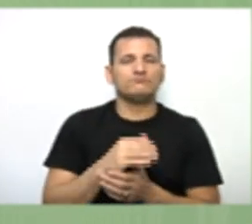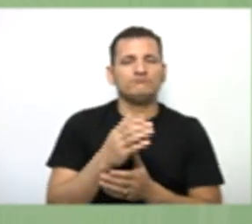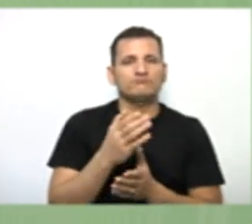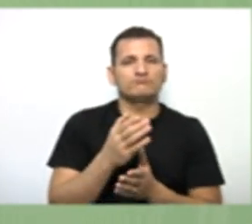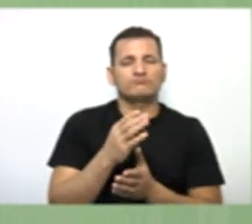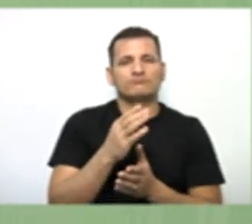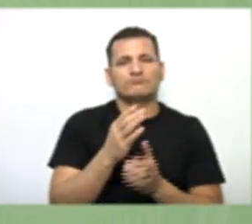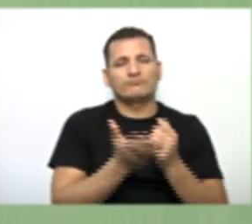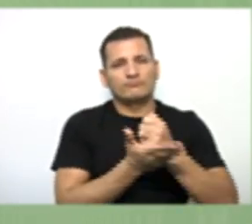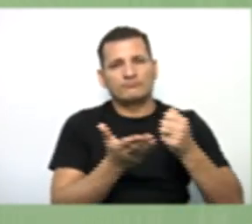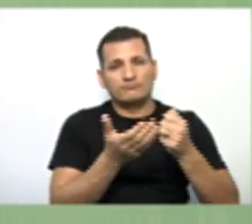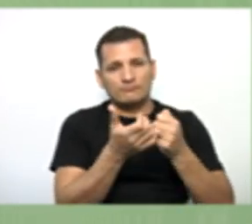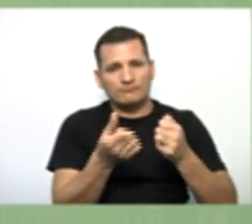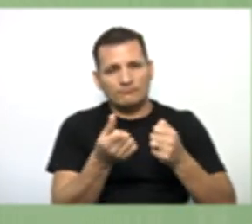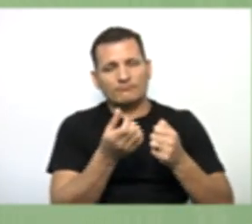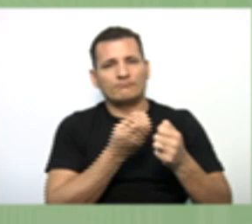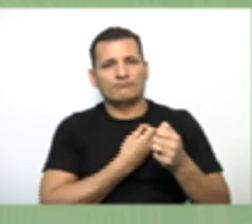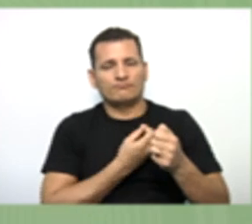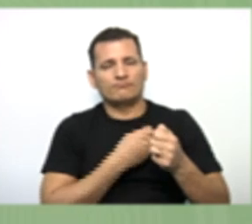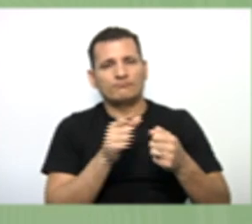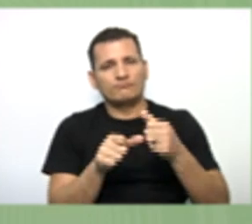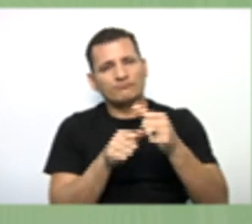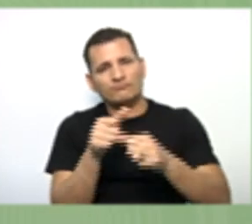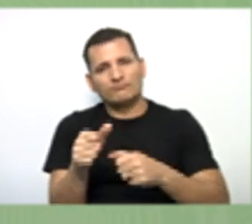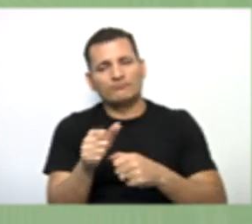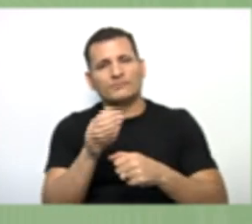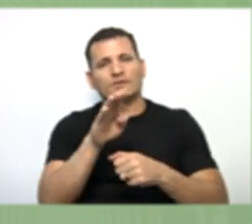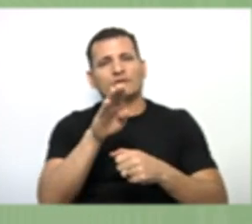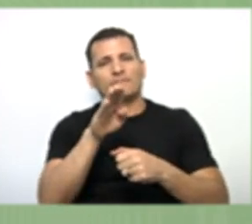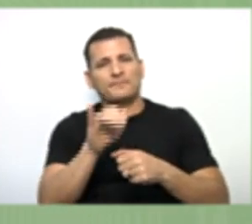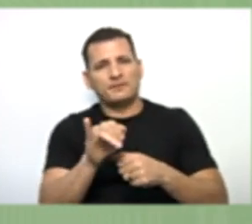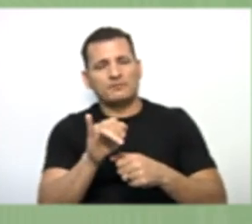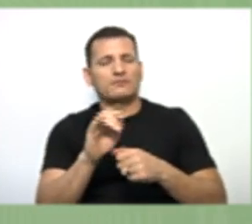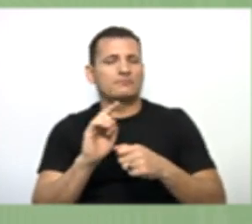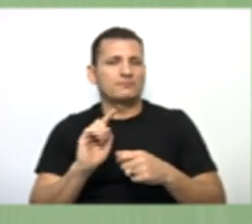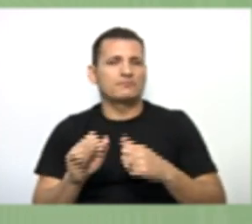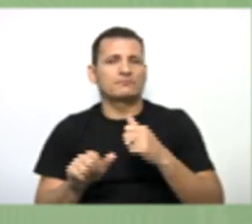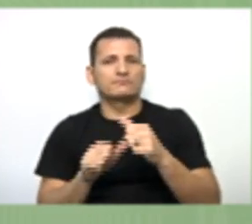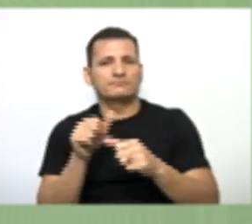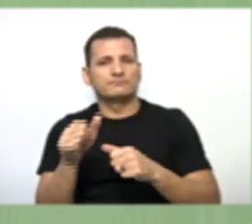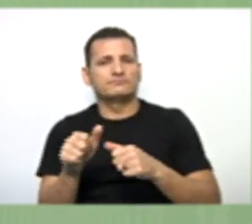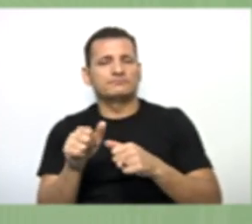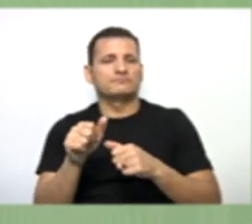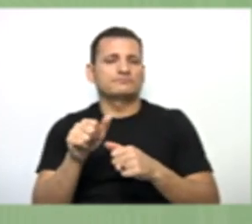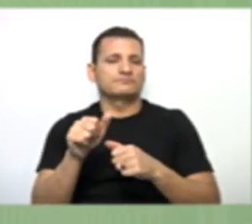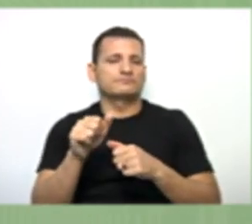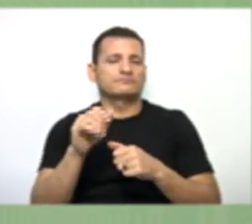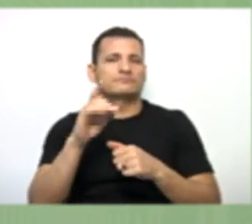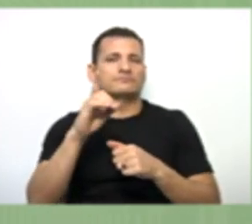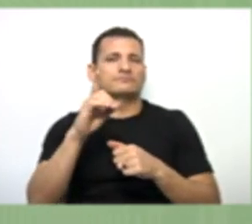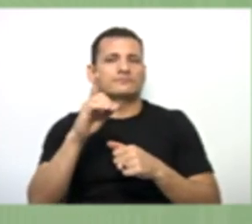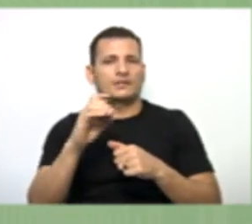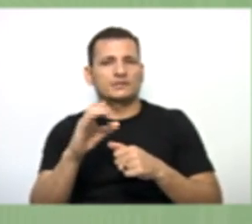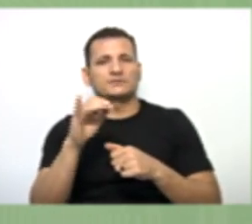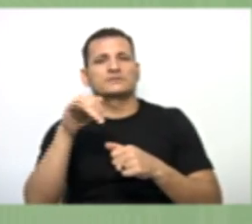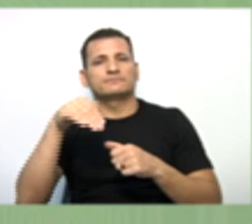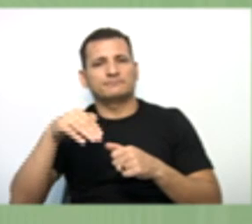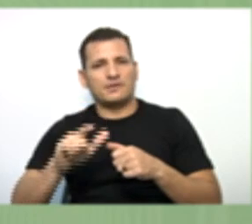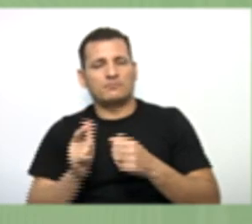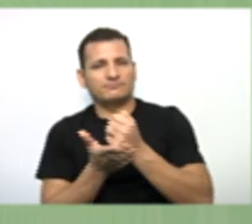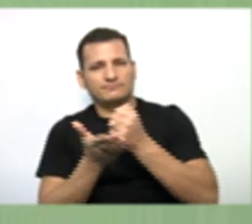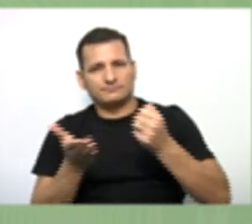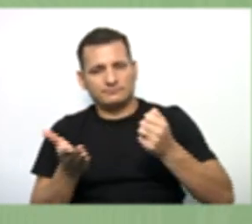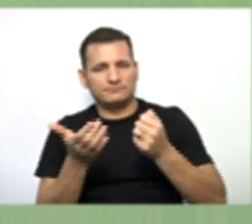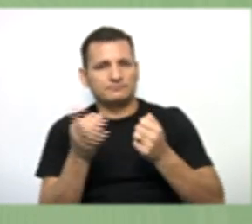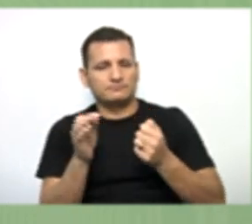binário para o hexadecimal você vai somando. É a conta ao contrário, né? Não tem grande diferença. Aqui é